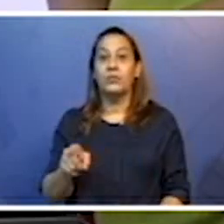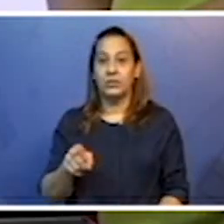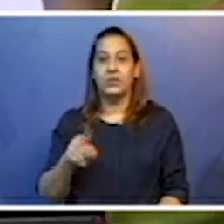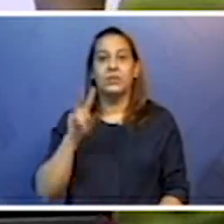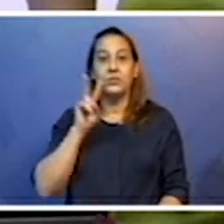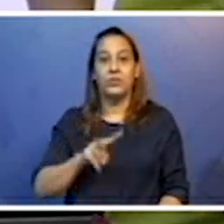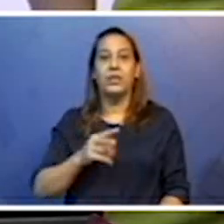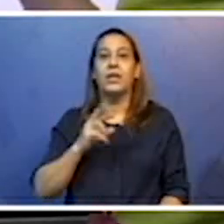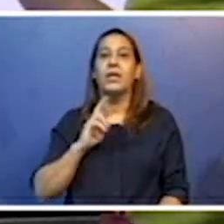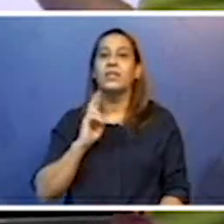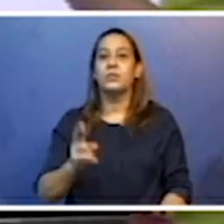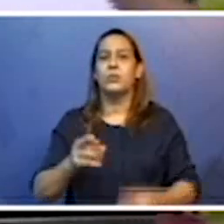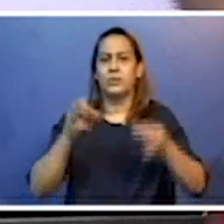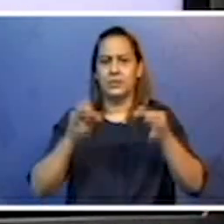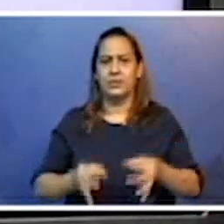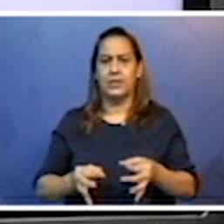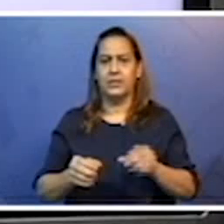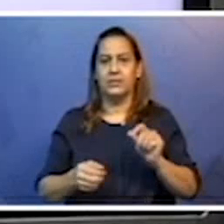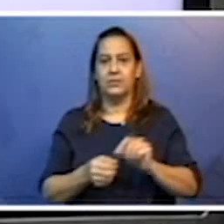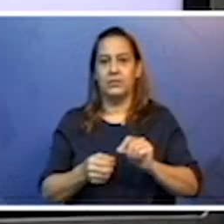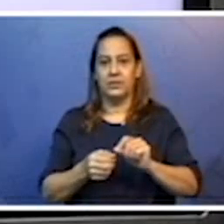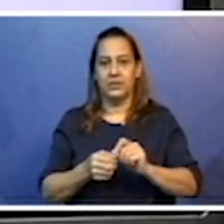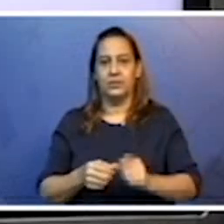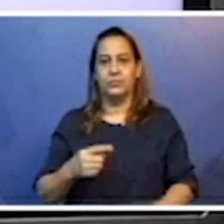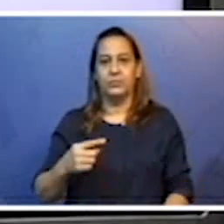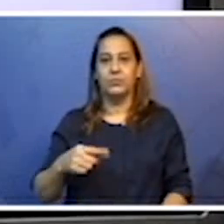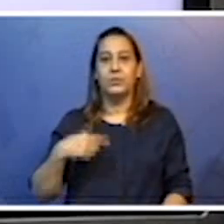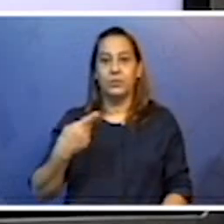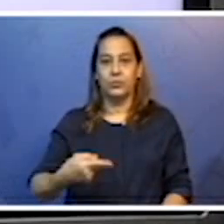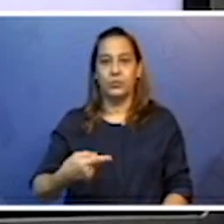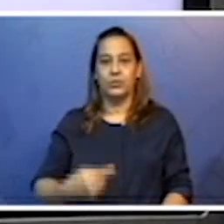bom? Passam lá.